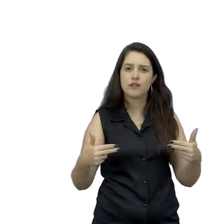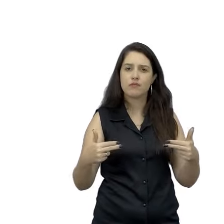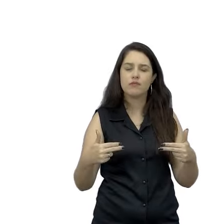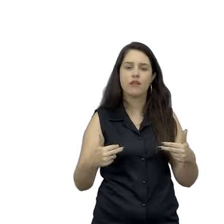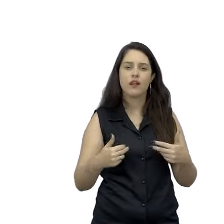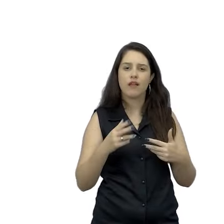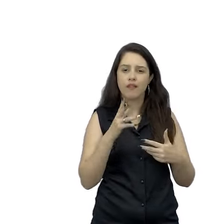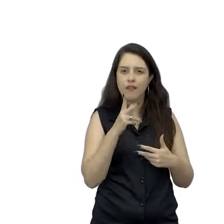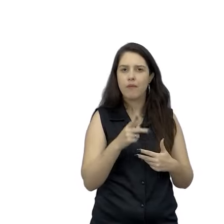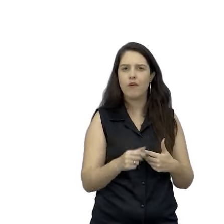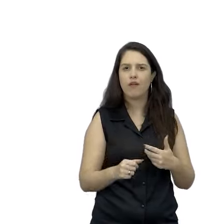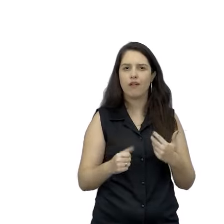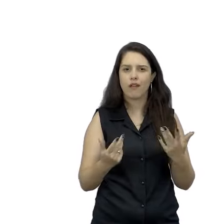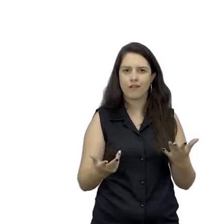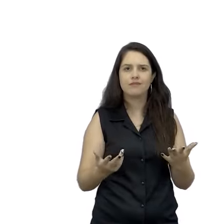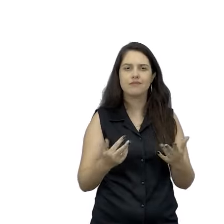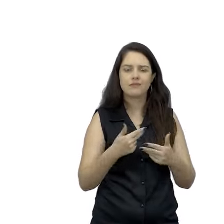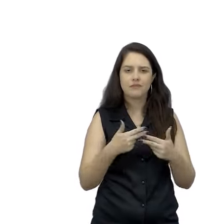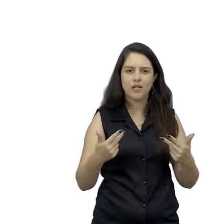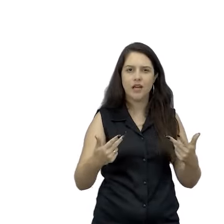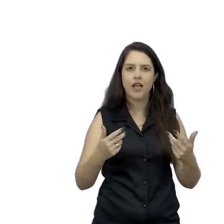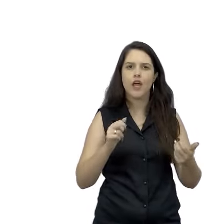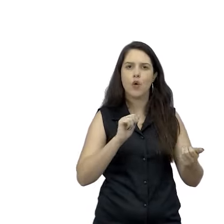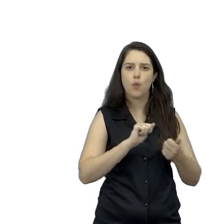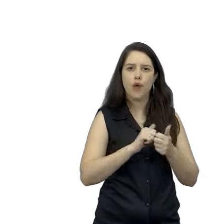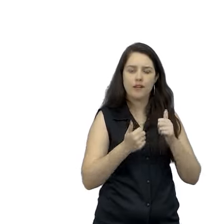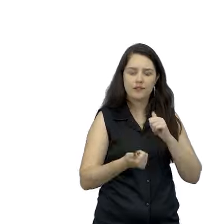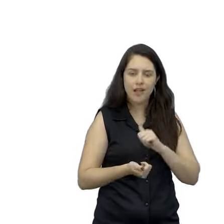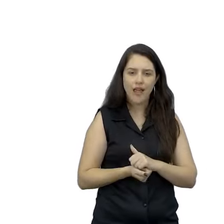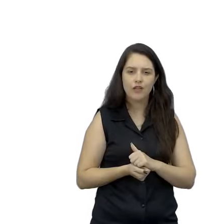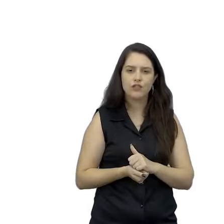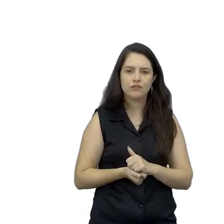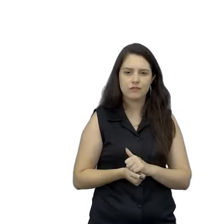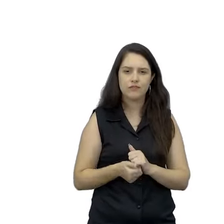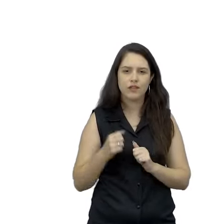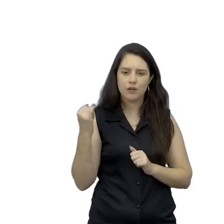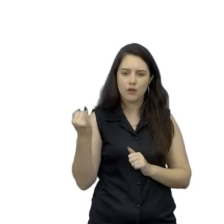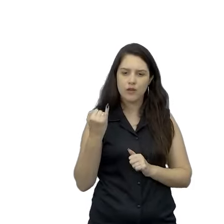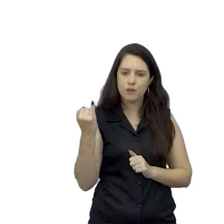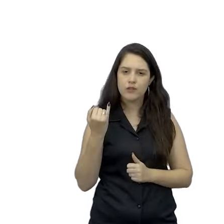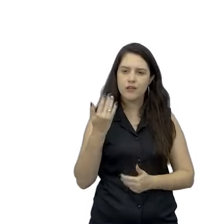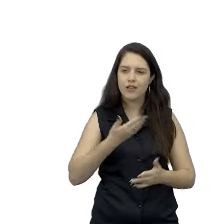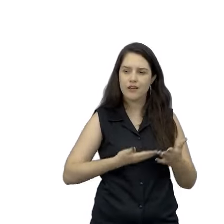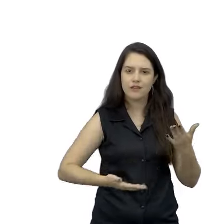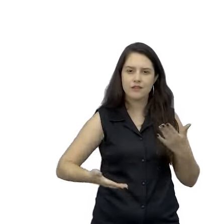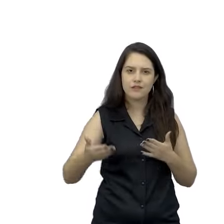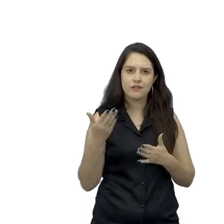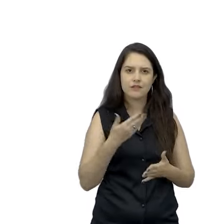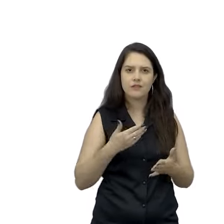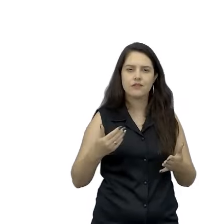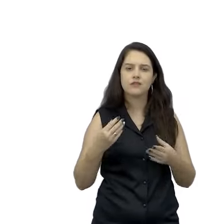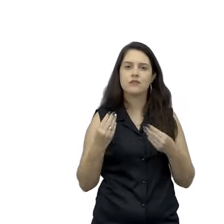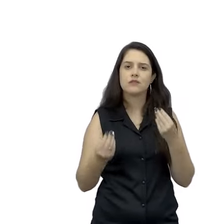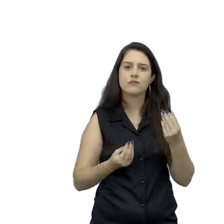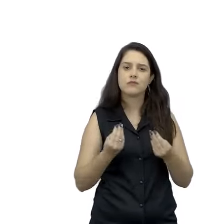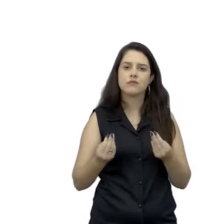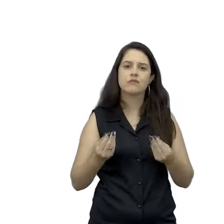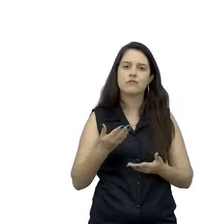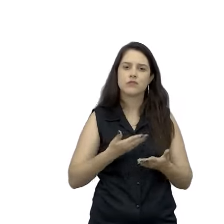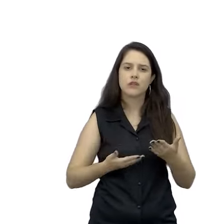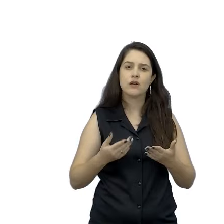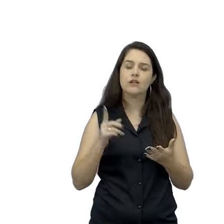interindividual, né, orientada por uma finalidade específica, né? É um processo de interlocução que vai realizar as práticas sociais